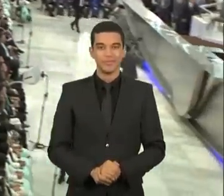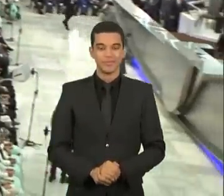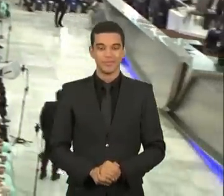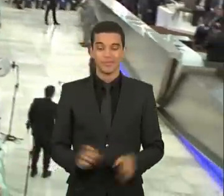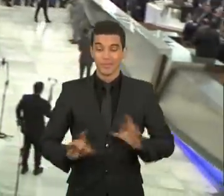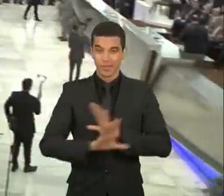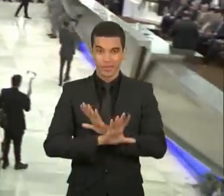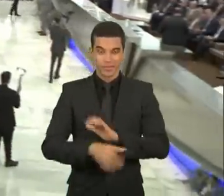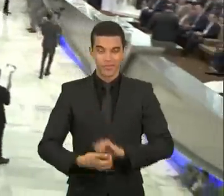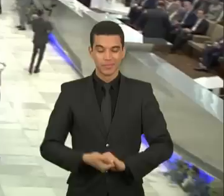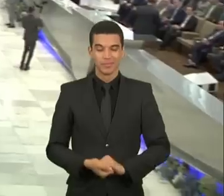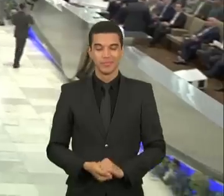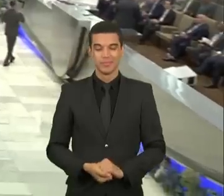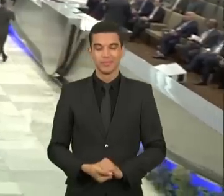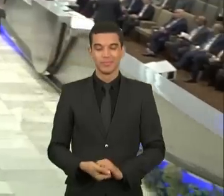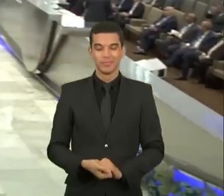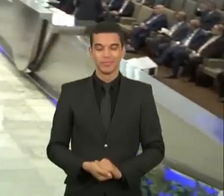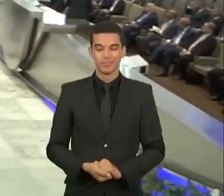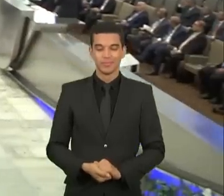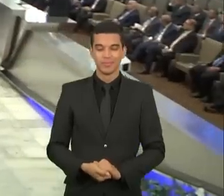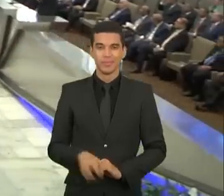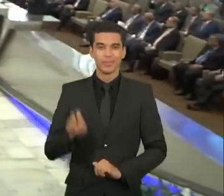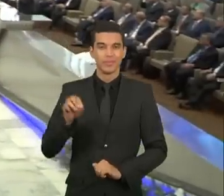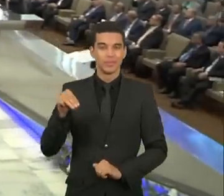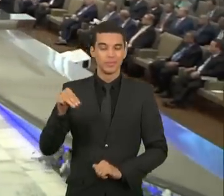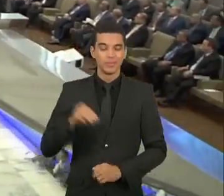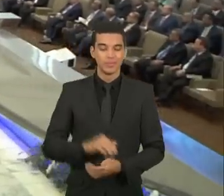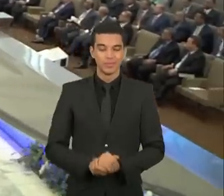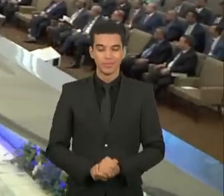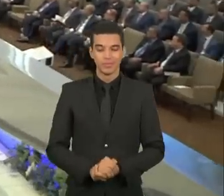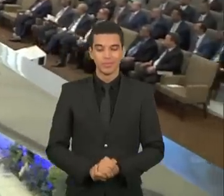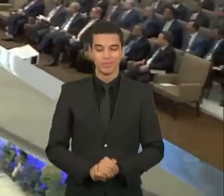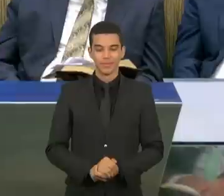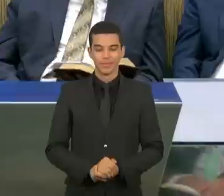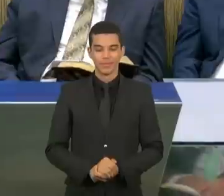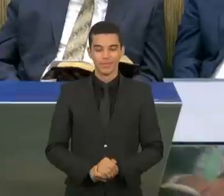Terminou. O senhor me dá 5 minutos.